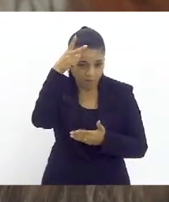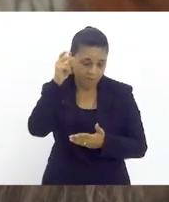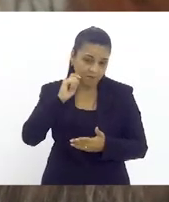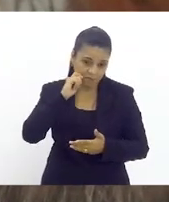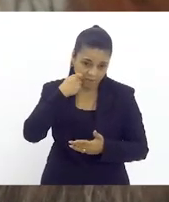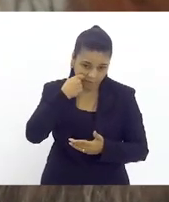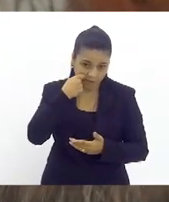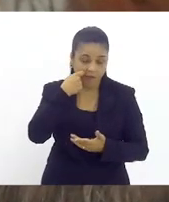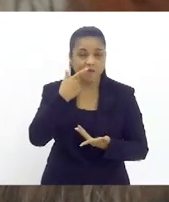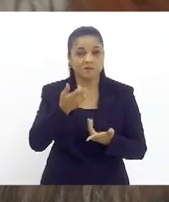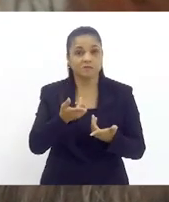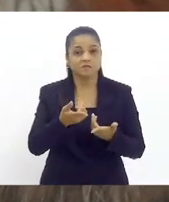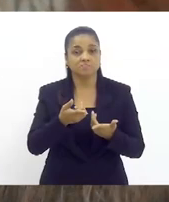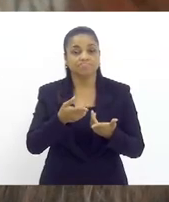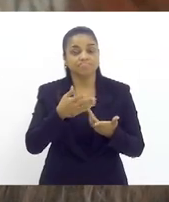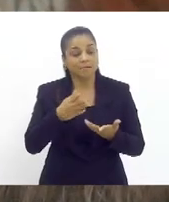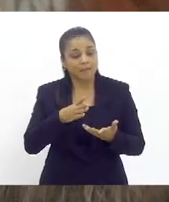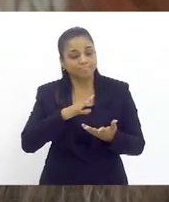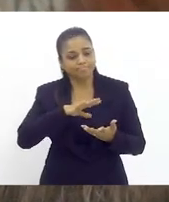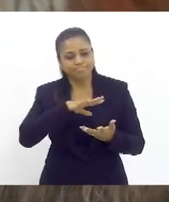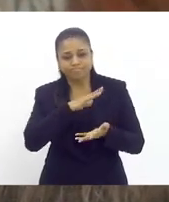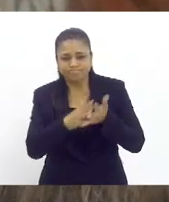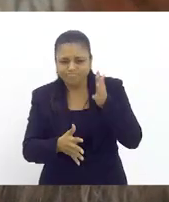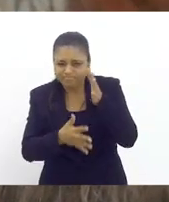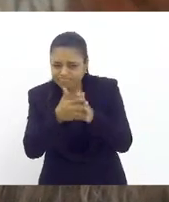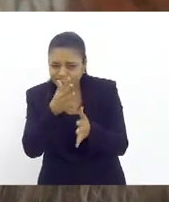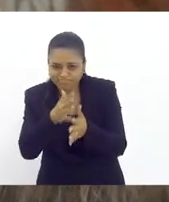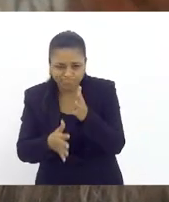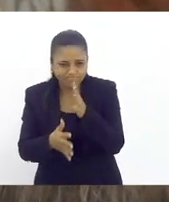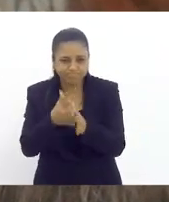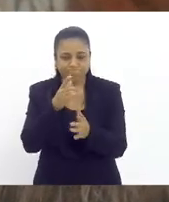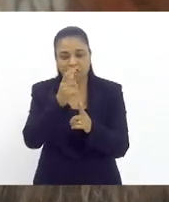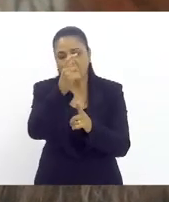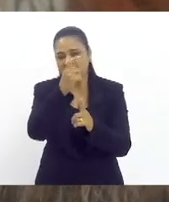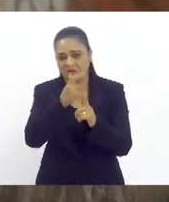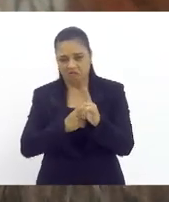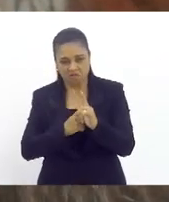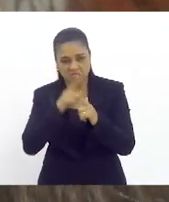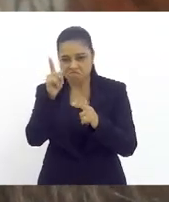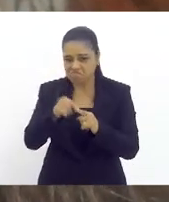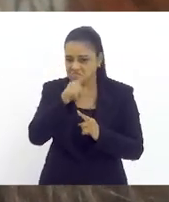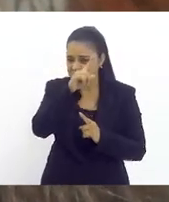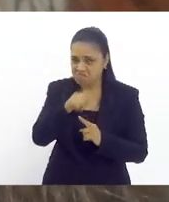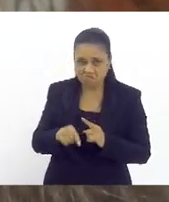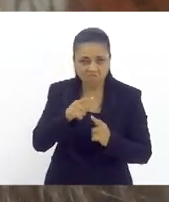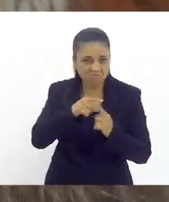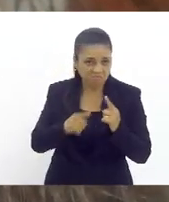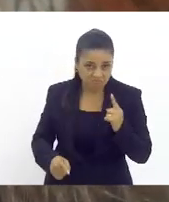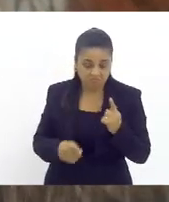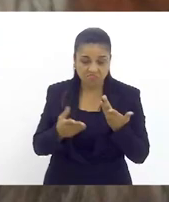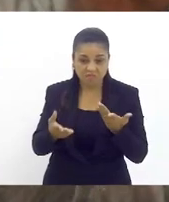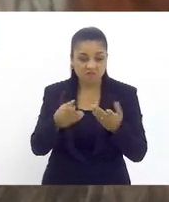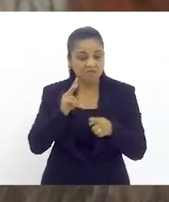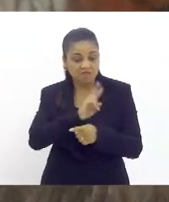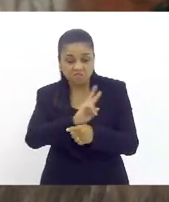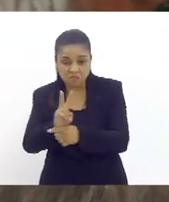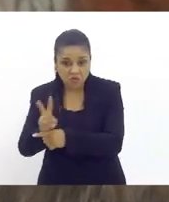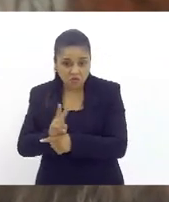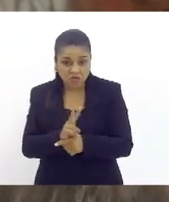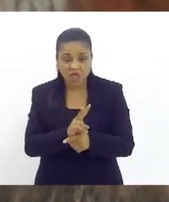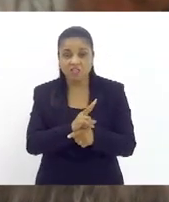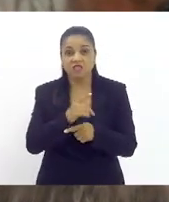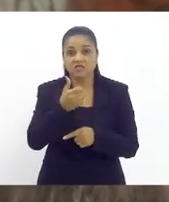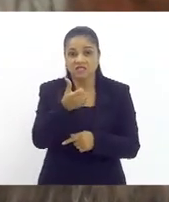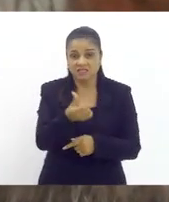embrólio terrível Até onde eu sei foi cancelada a criação dessa importante unidade de conservação que protege 171